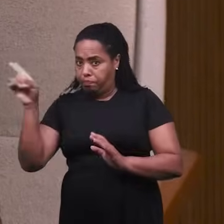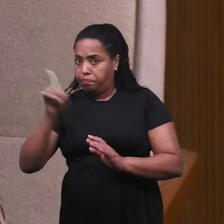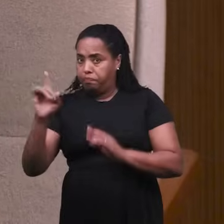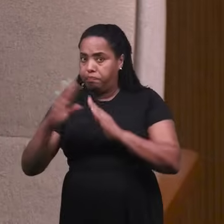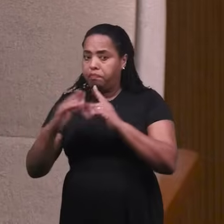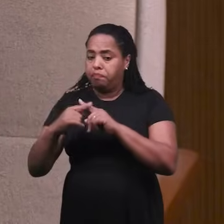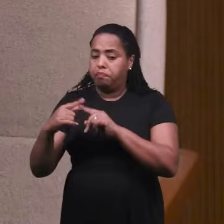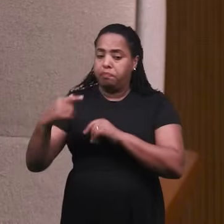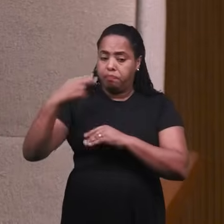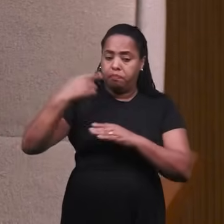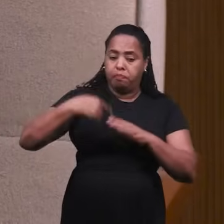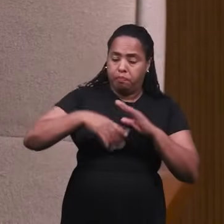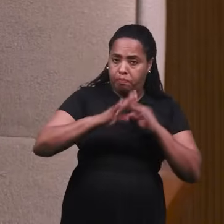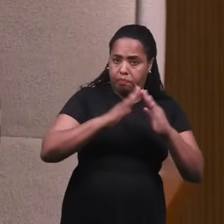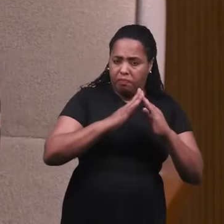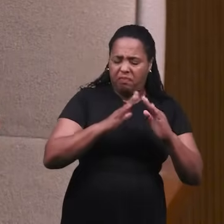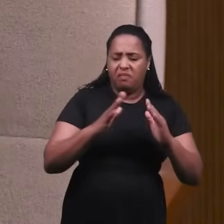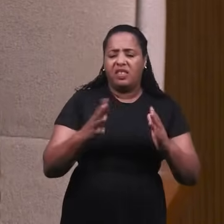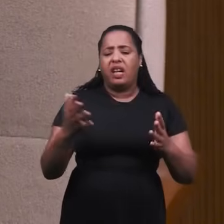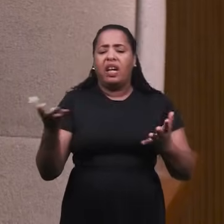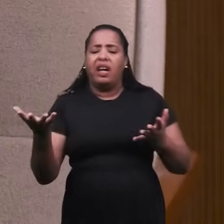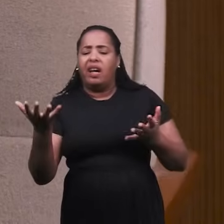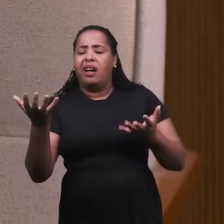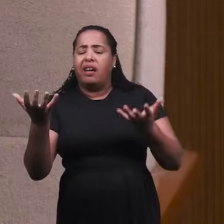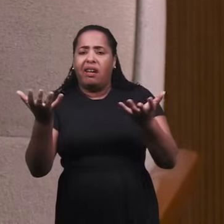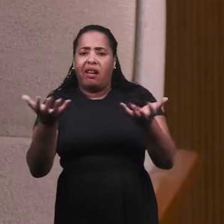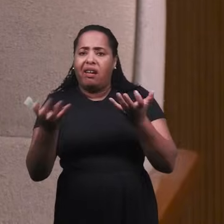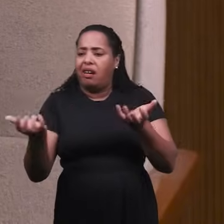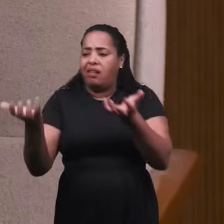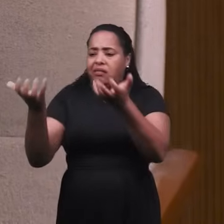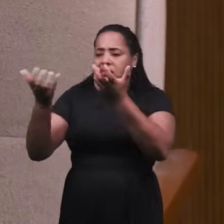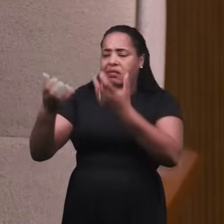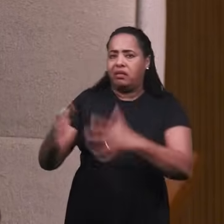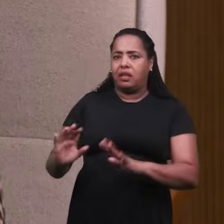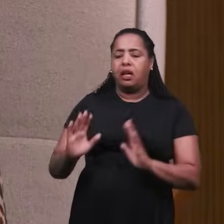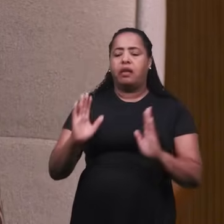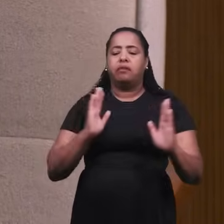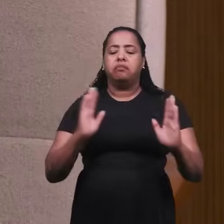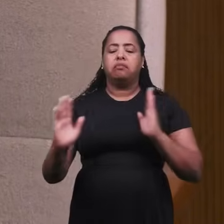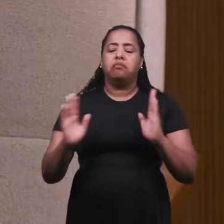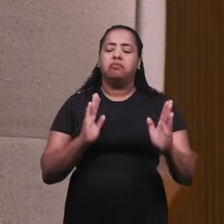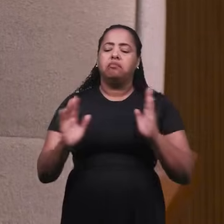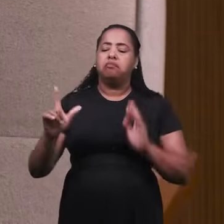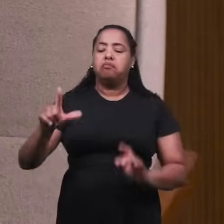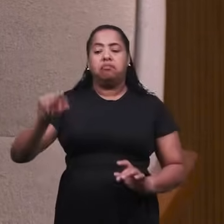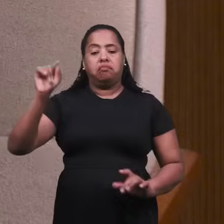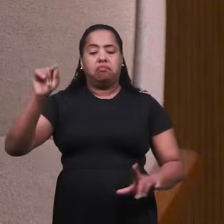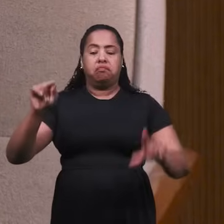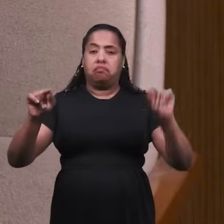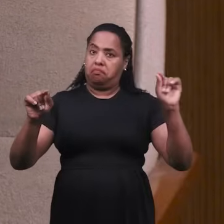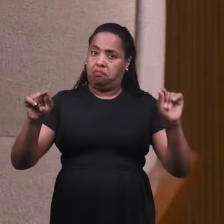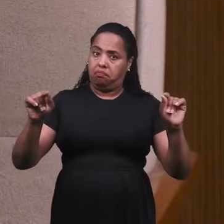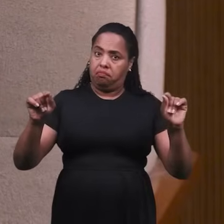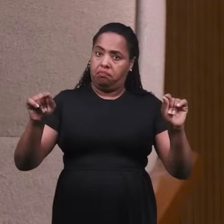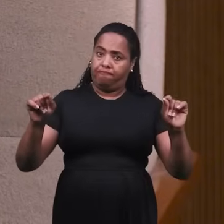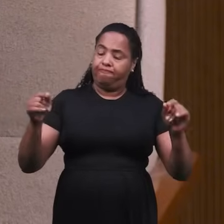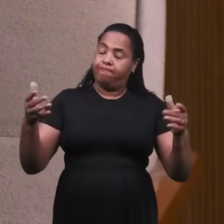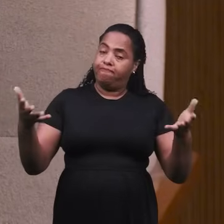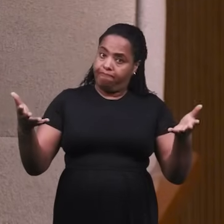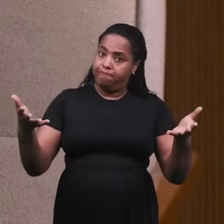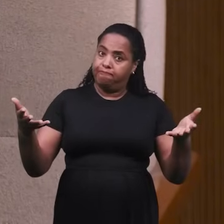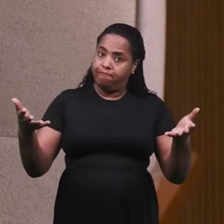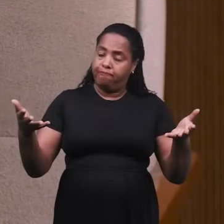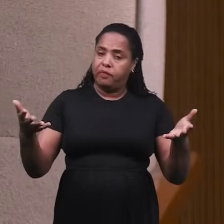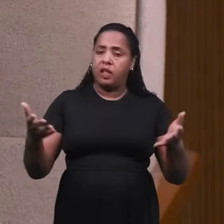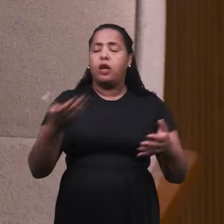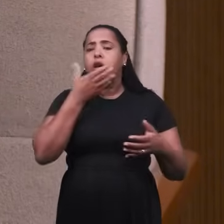os coleguinhas vão participar, eles não vão participar. É sempre um momento de decisão, né? Há uma decisão